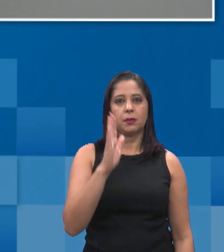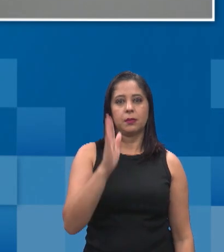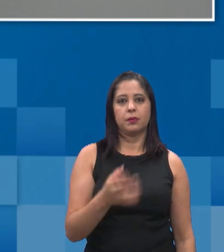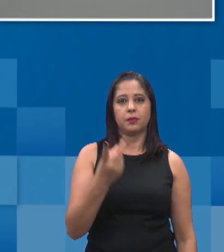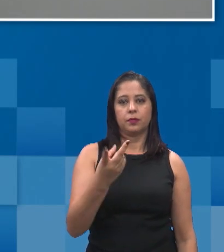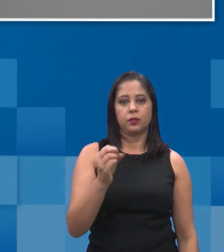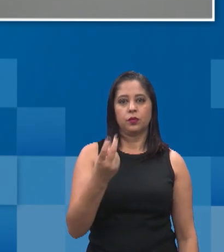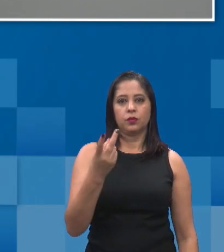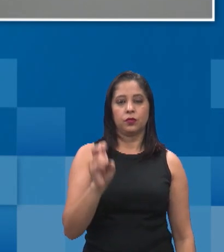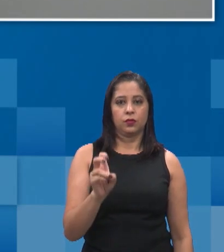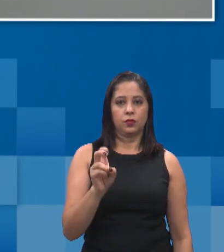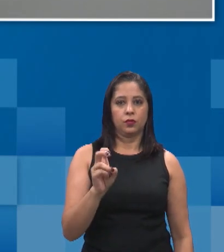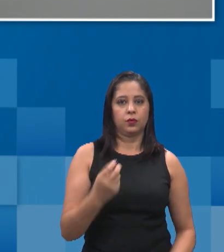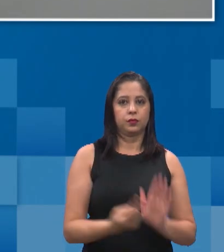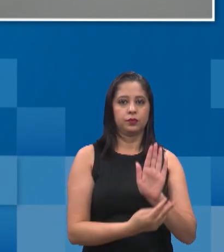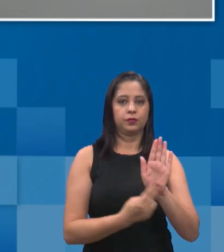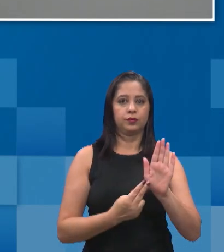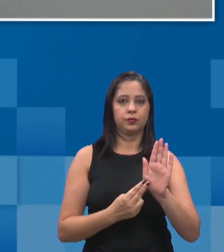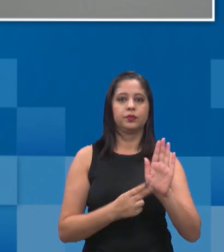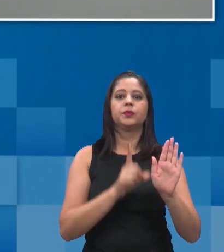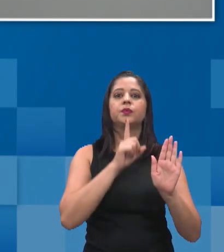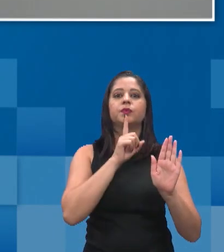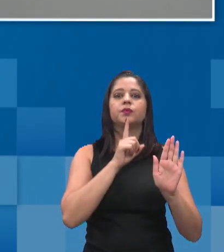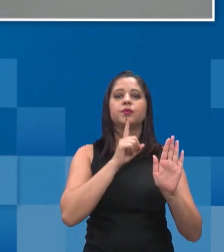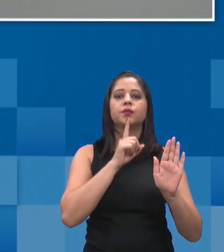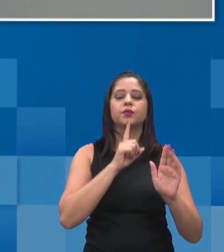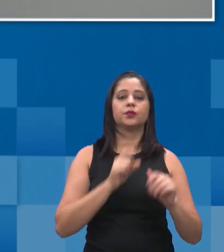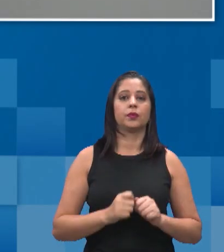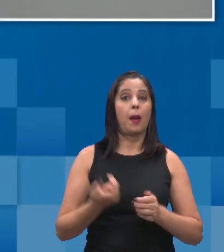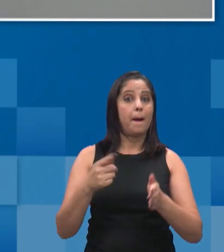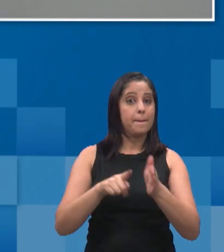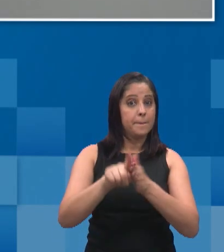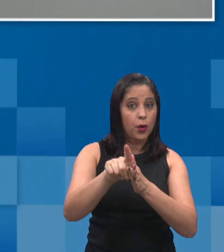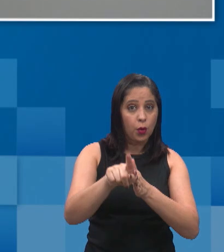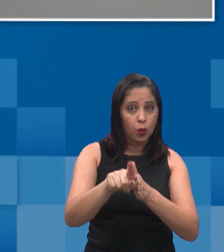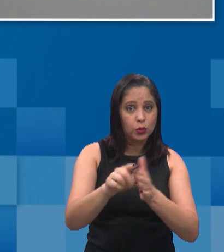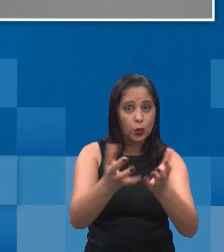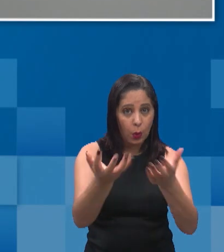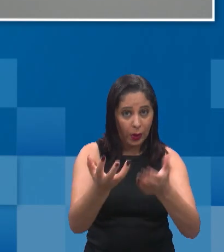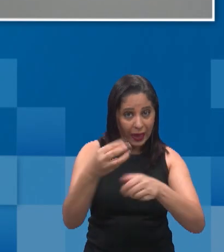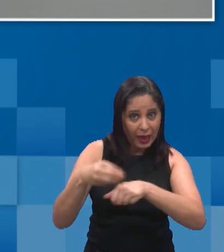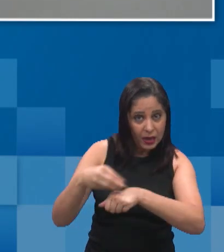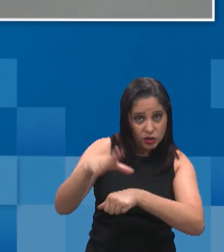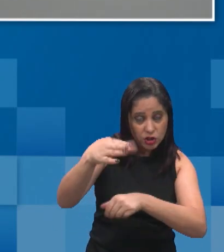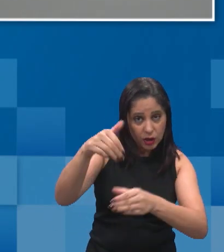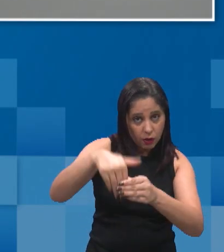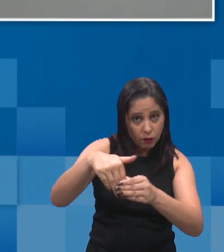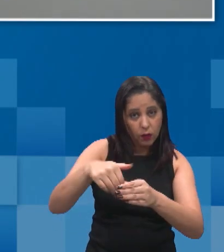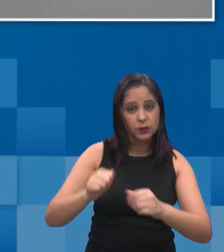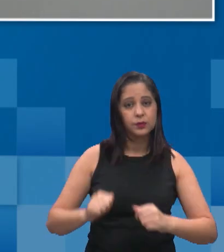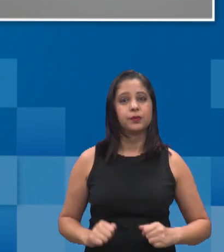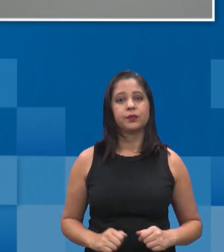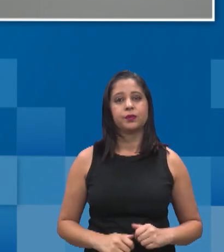1016/2025, autoria do vereador Sérgio Camargo. Consulta a liderança se deseja caminhar o voto.